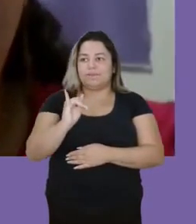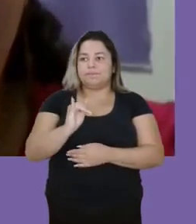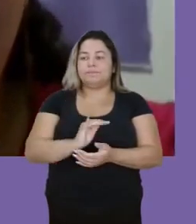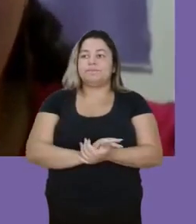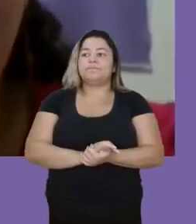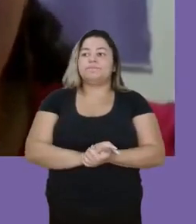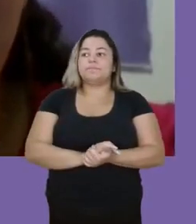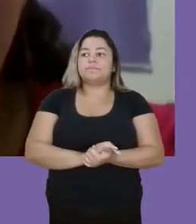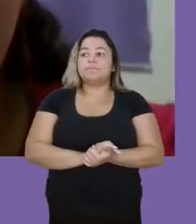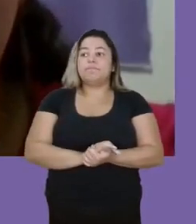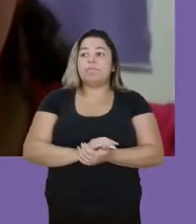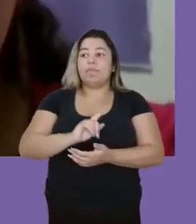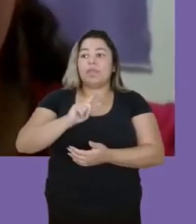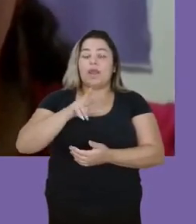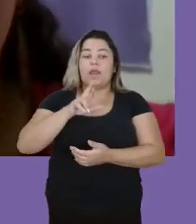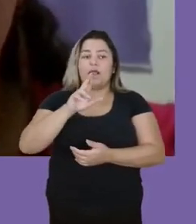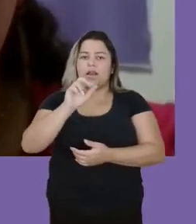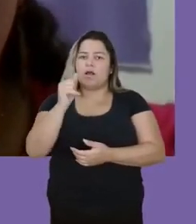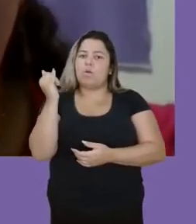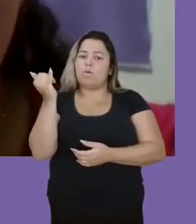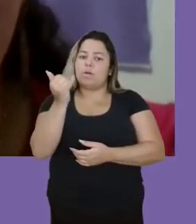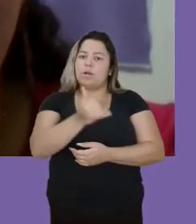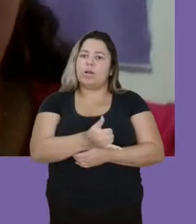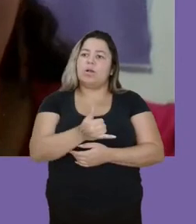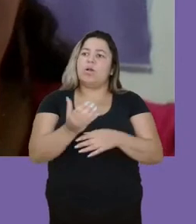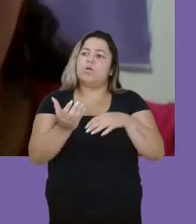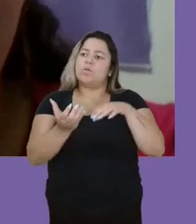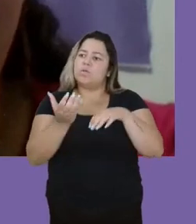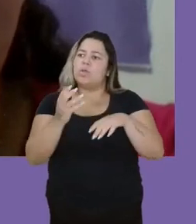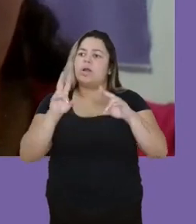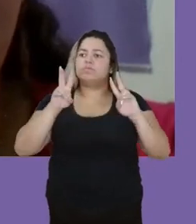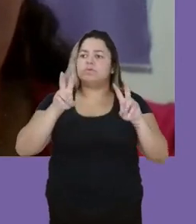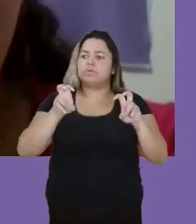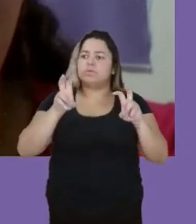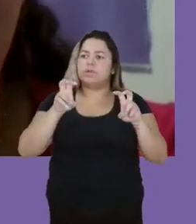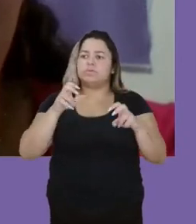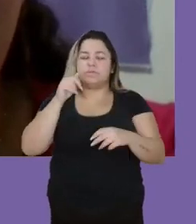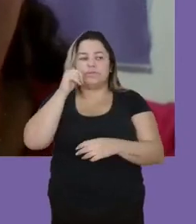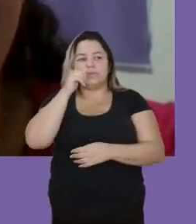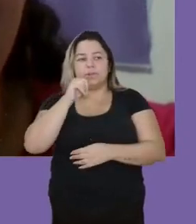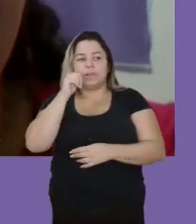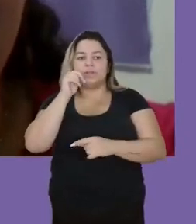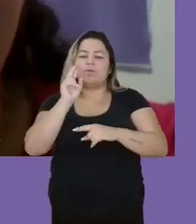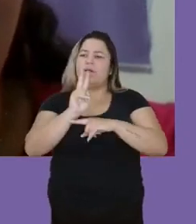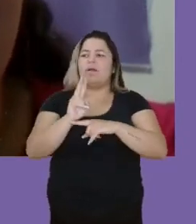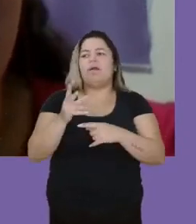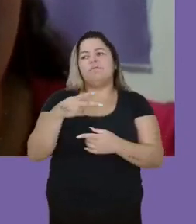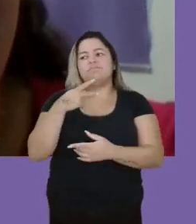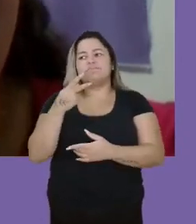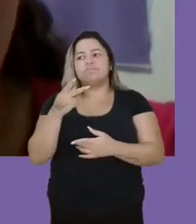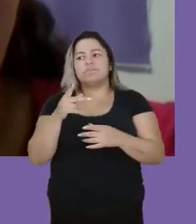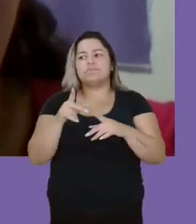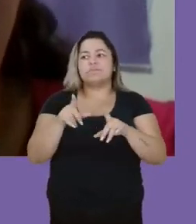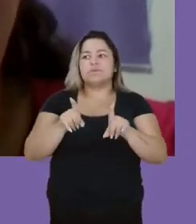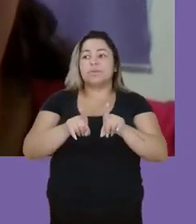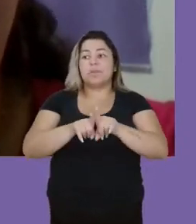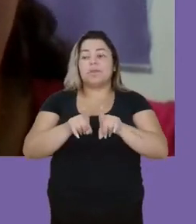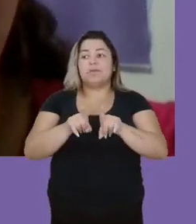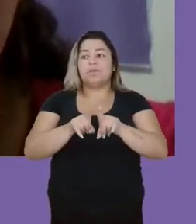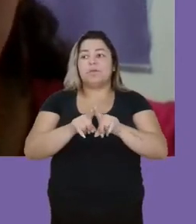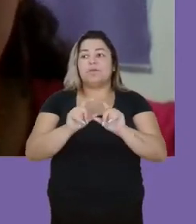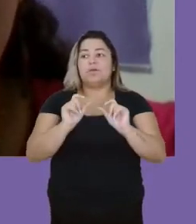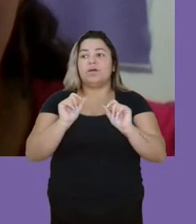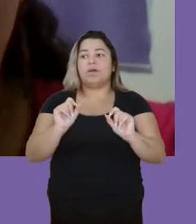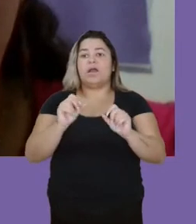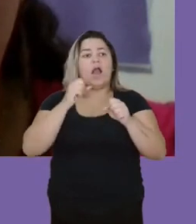Não, a Laura falando sobre a questão do Congresso das Mulheres Conservadoras é contraditório, né? Já que